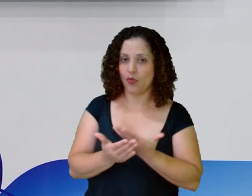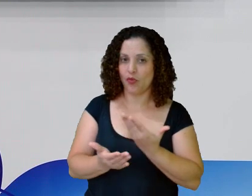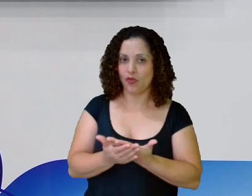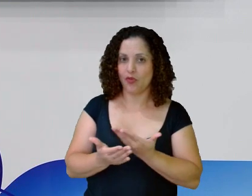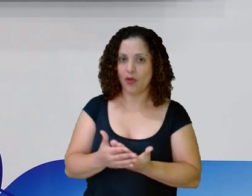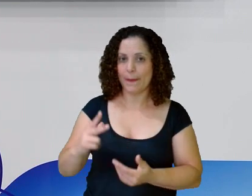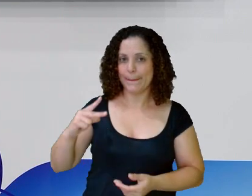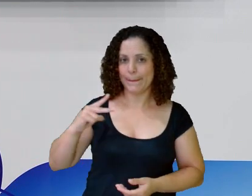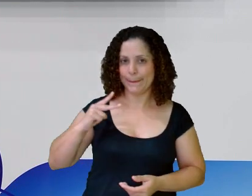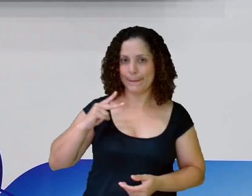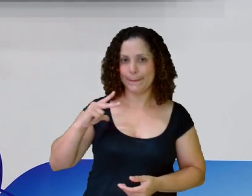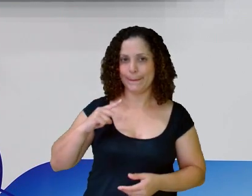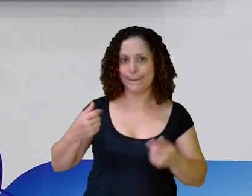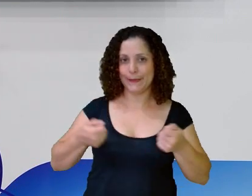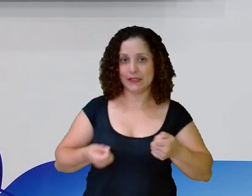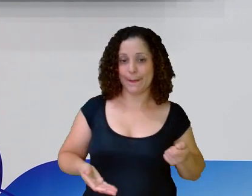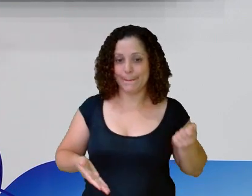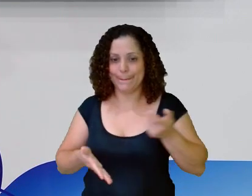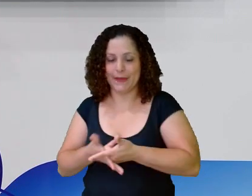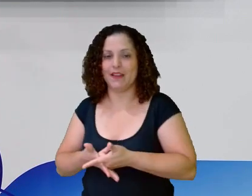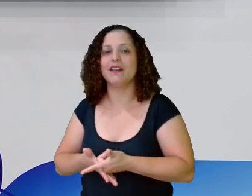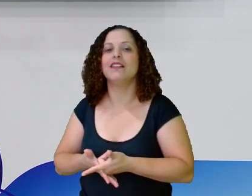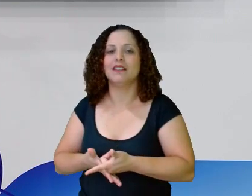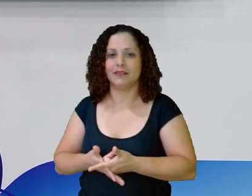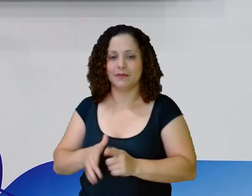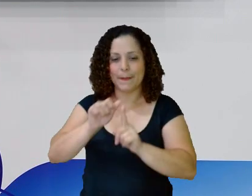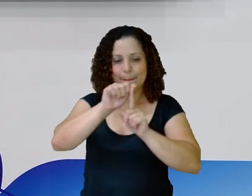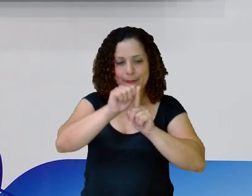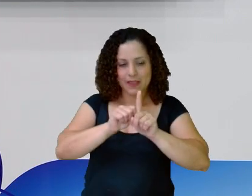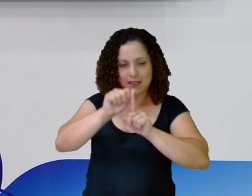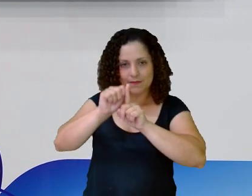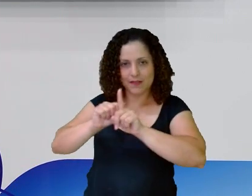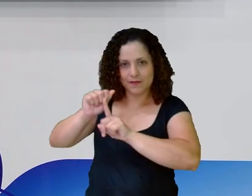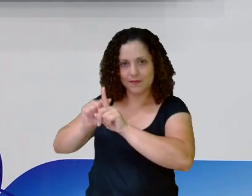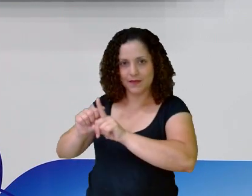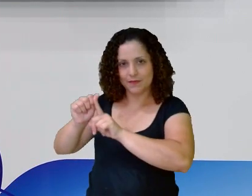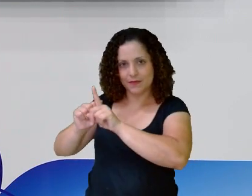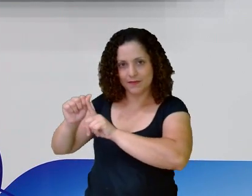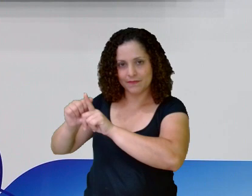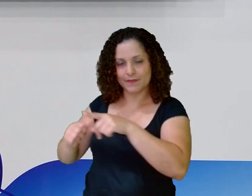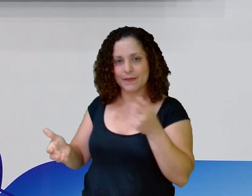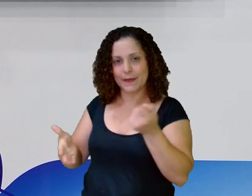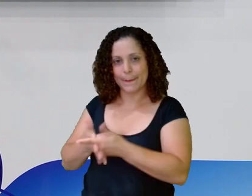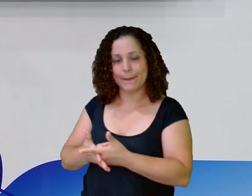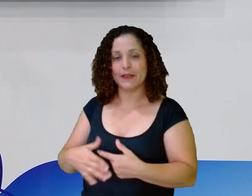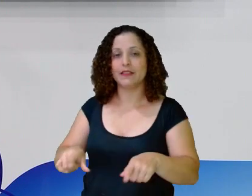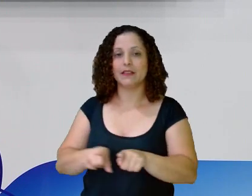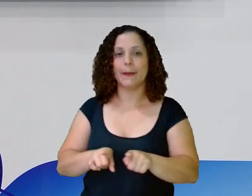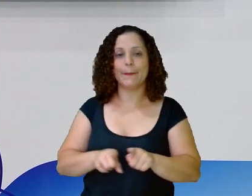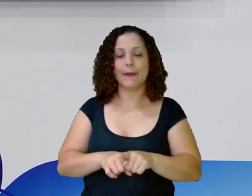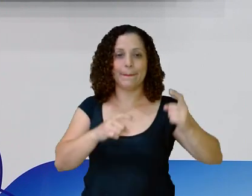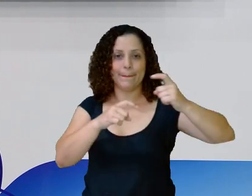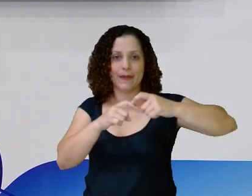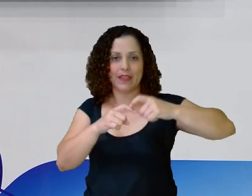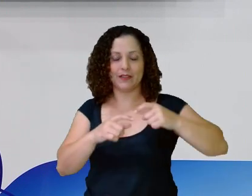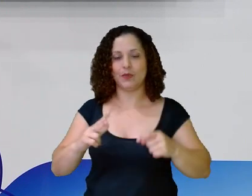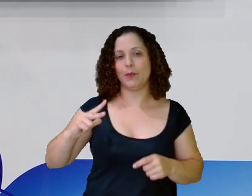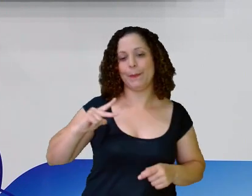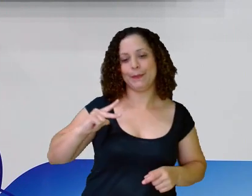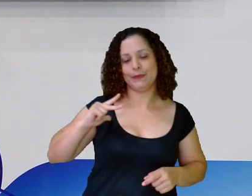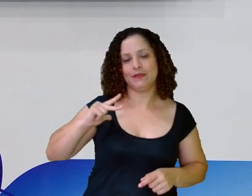privada, existe uma mensalidade que a pessoa tem que pagar por mês. Existem também as consultas particulares, os